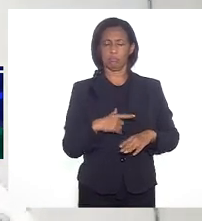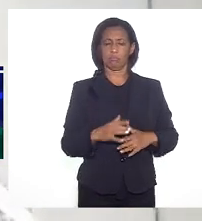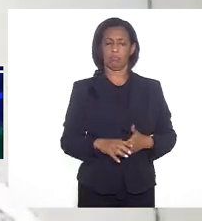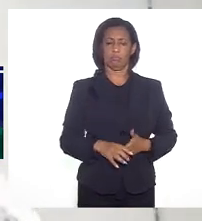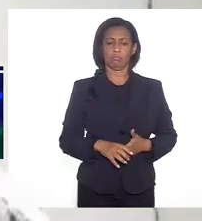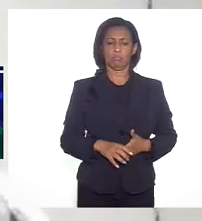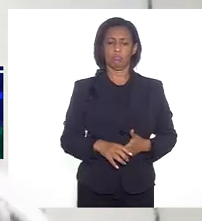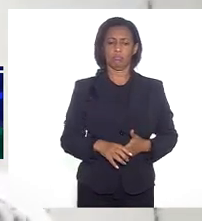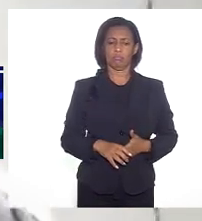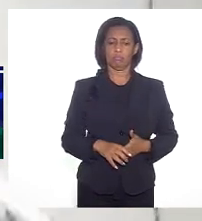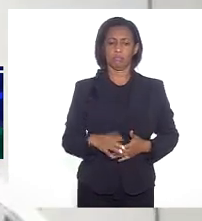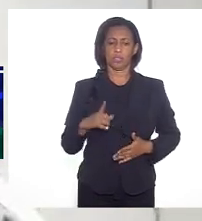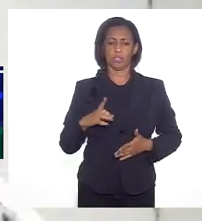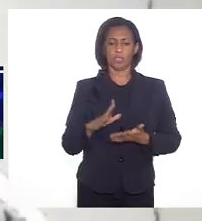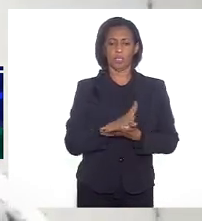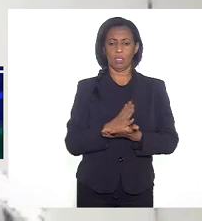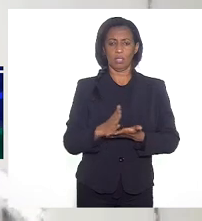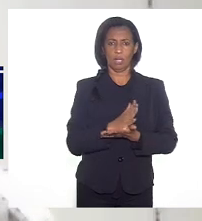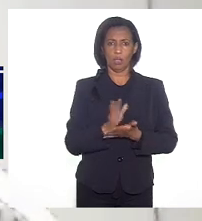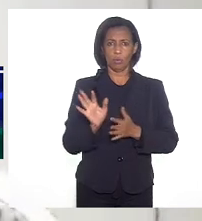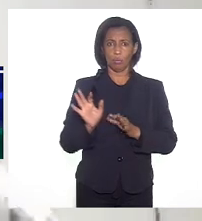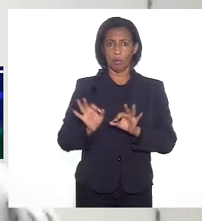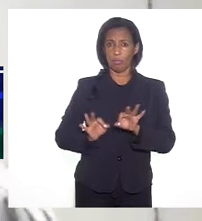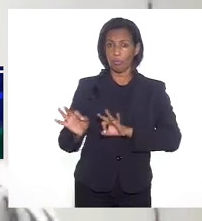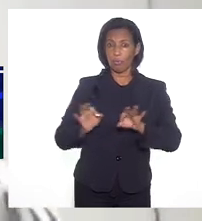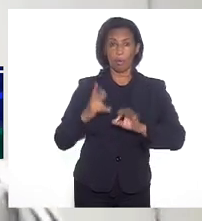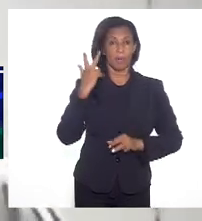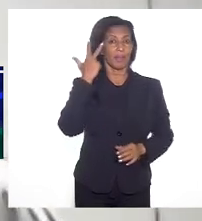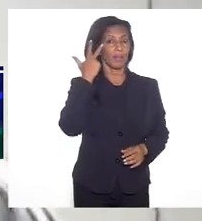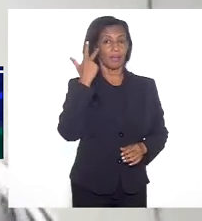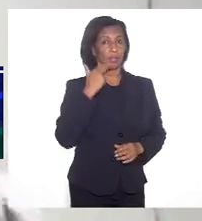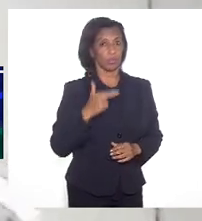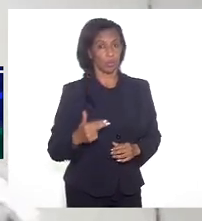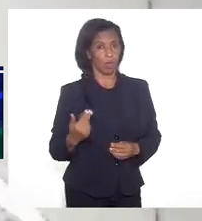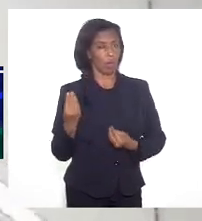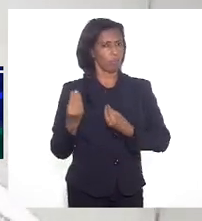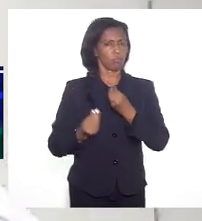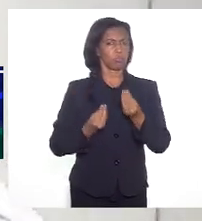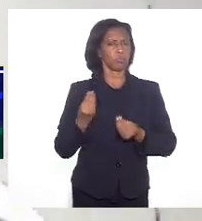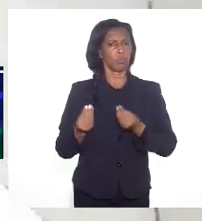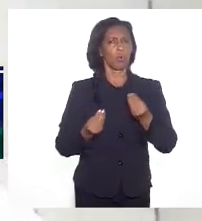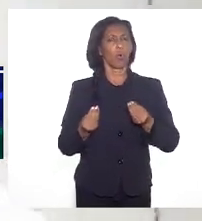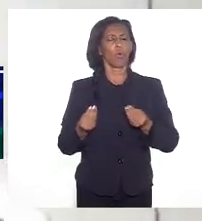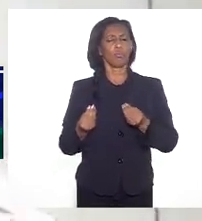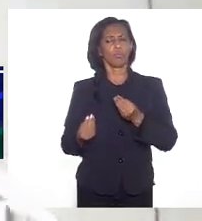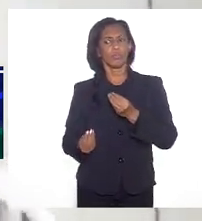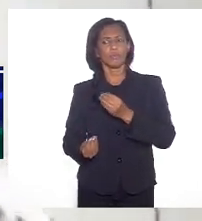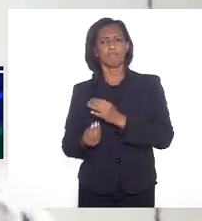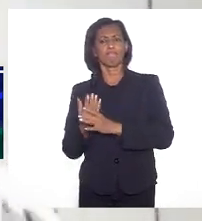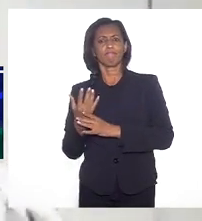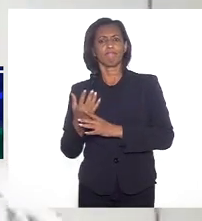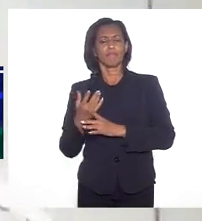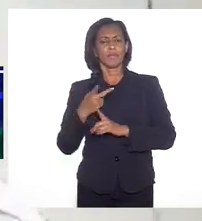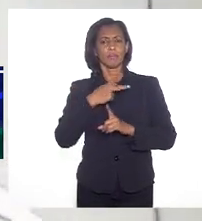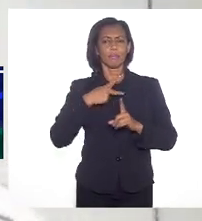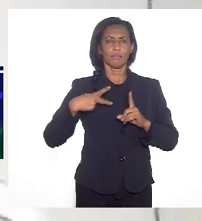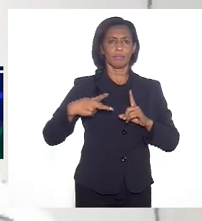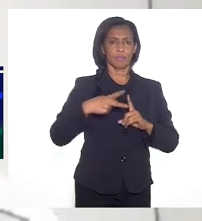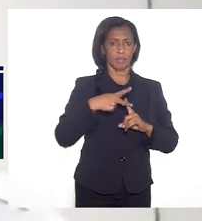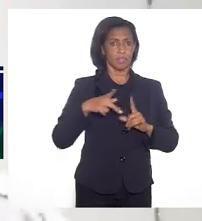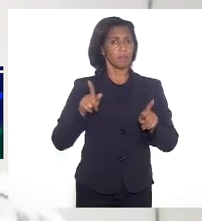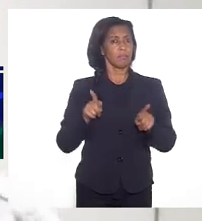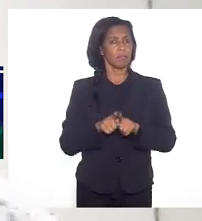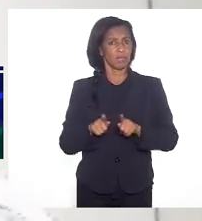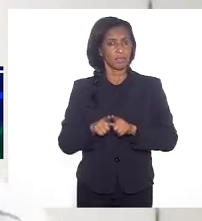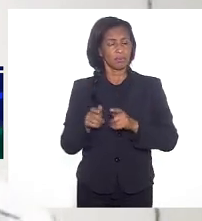de alguma forma é natural da forma como se constituiu o Rio Previdência mas isso tem aberto espaço